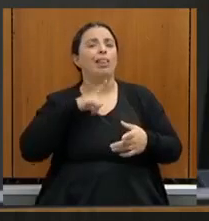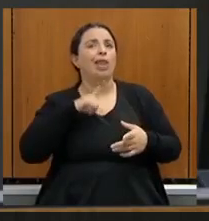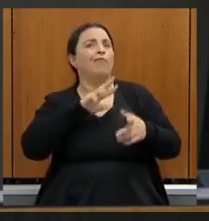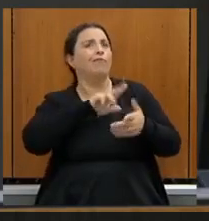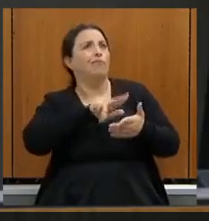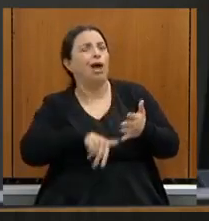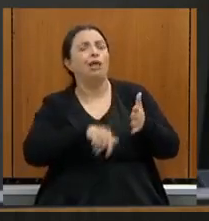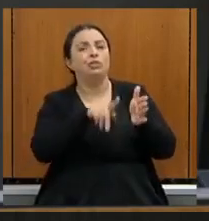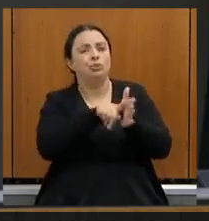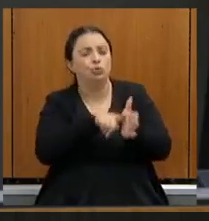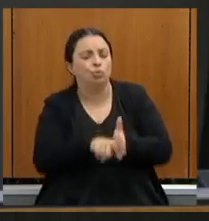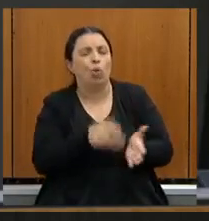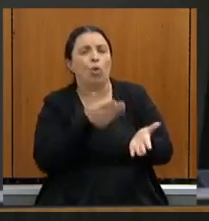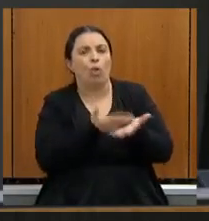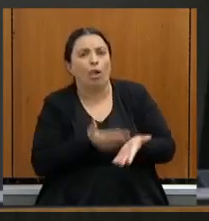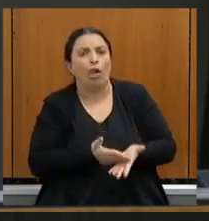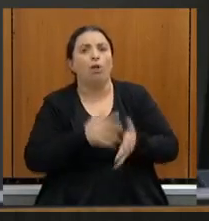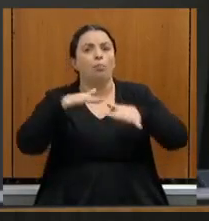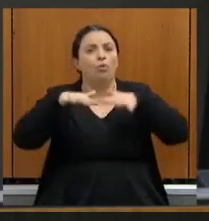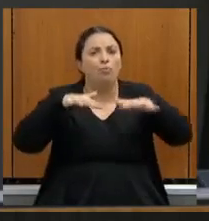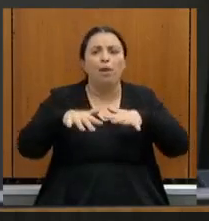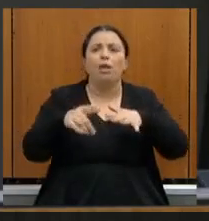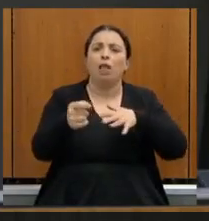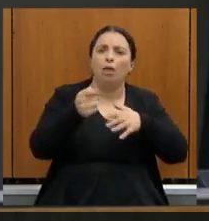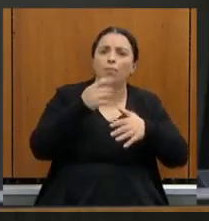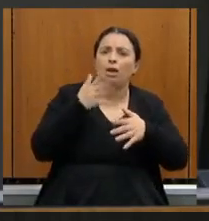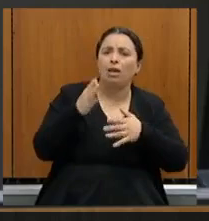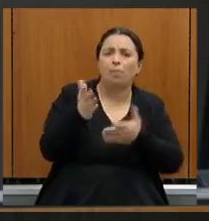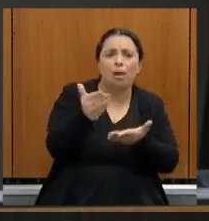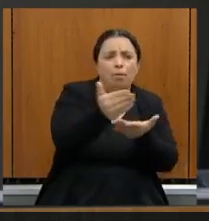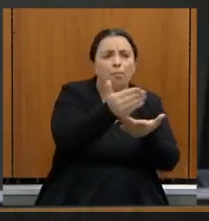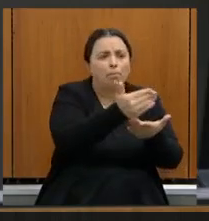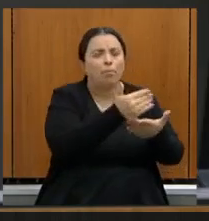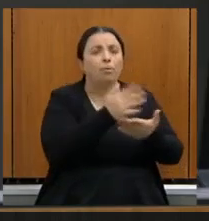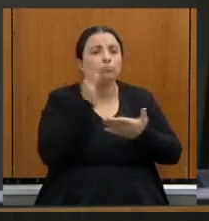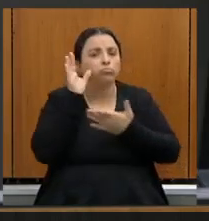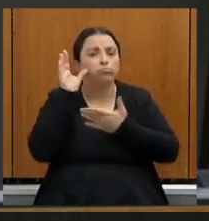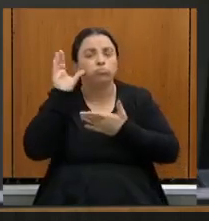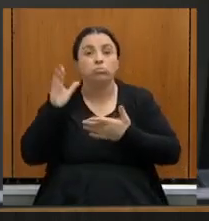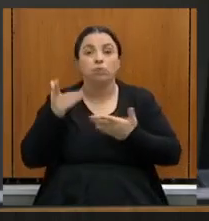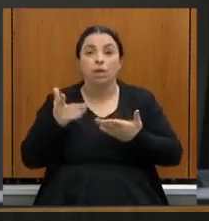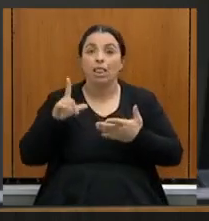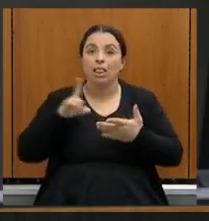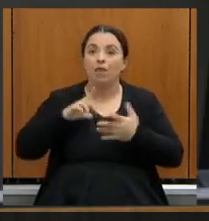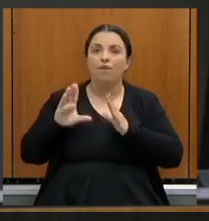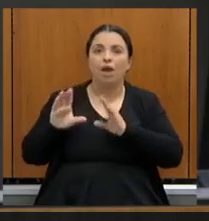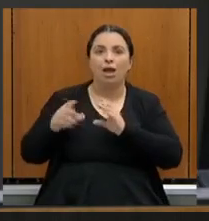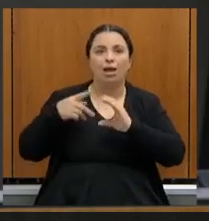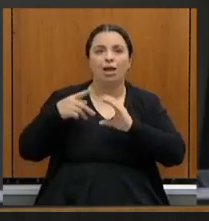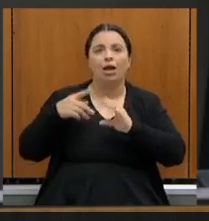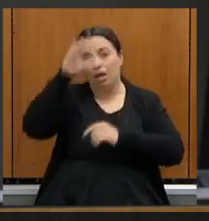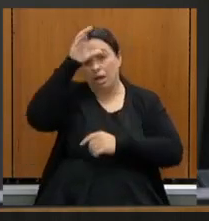vários movimentos, a Câmara Municipal é empenhada através da vereadora Duda, a gente se somando aqui pela Assembleia e nós